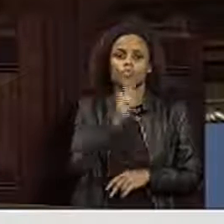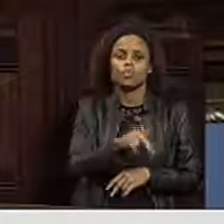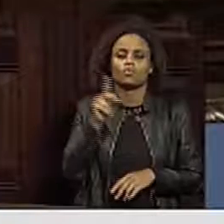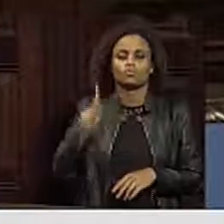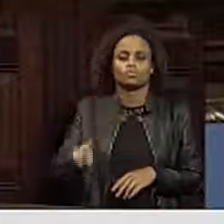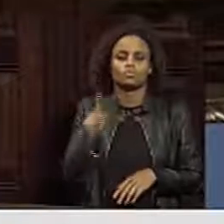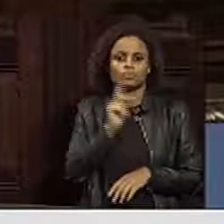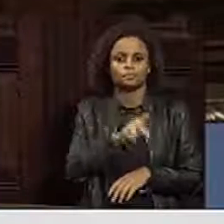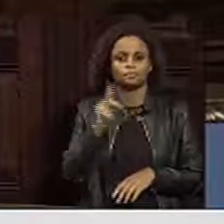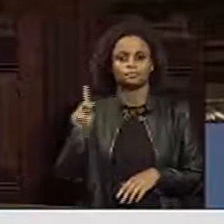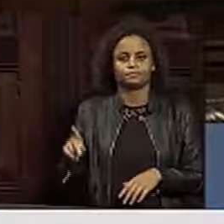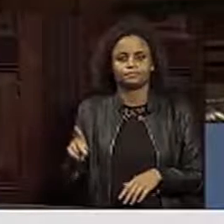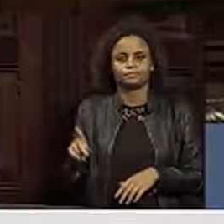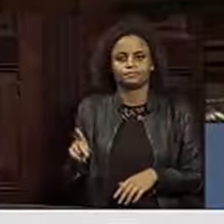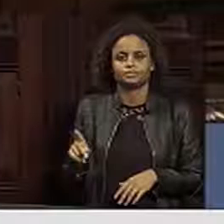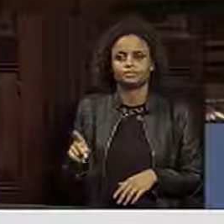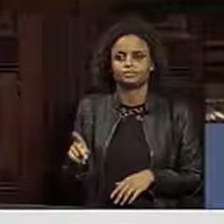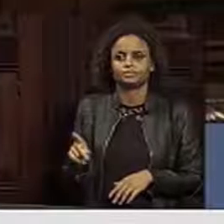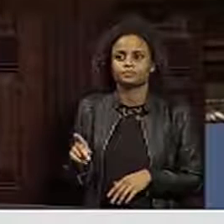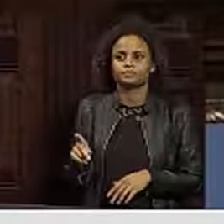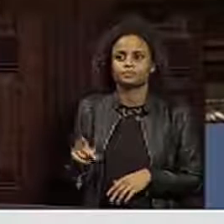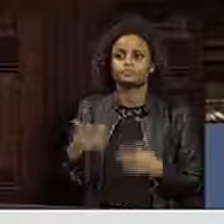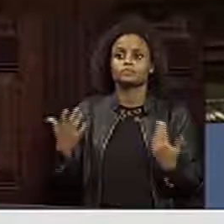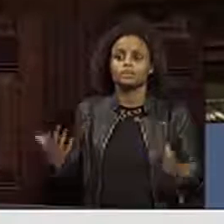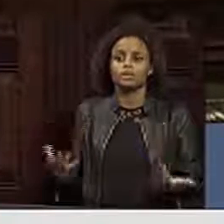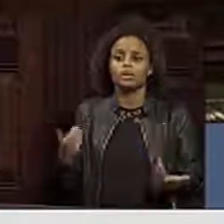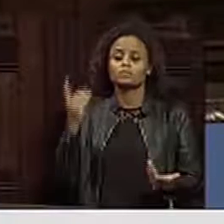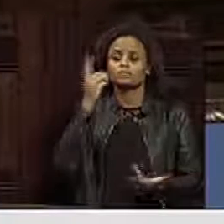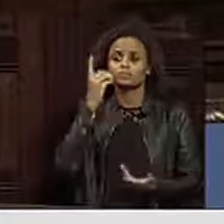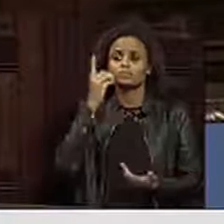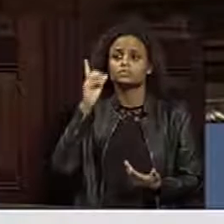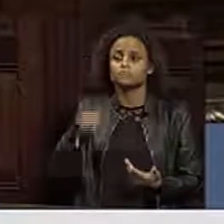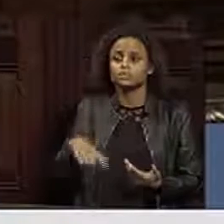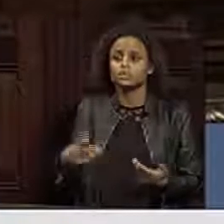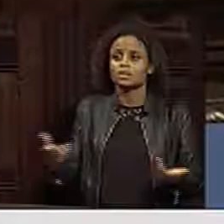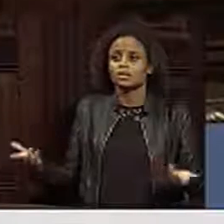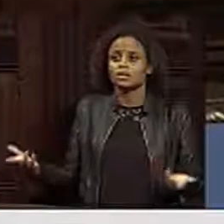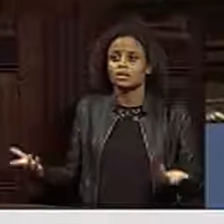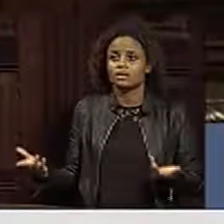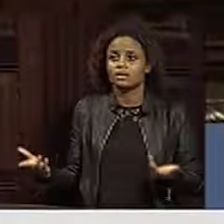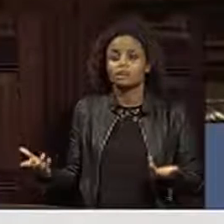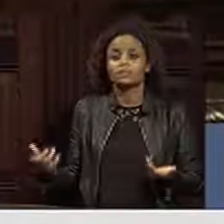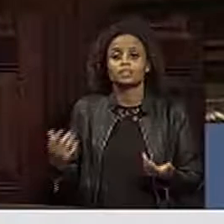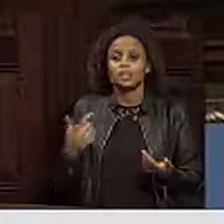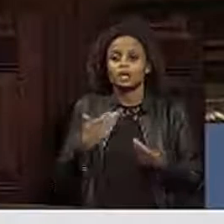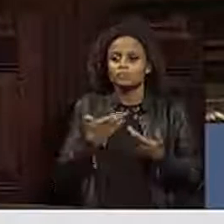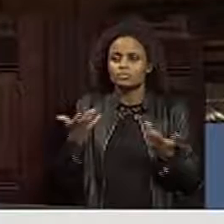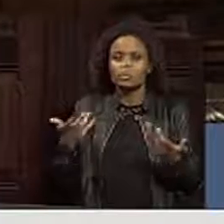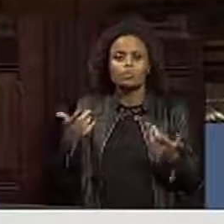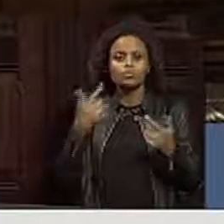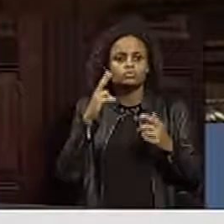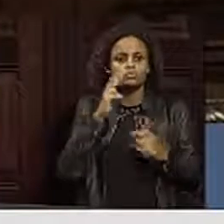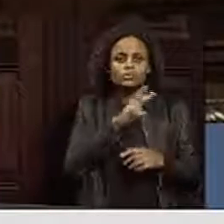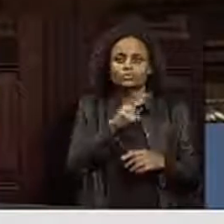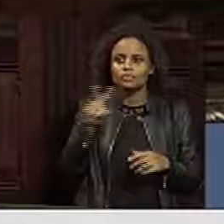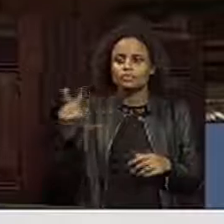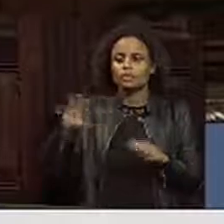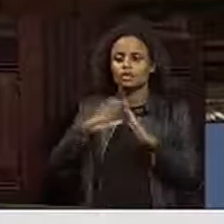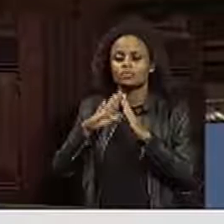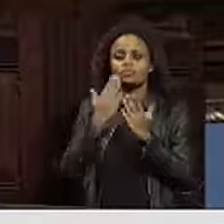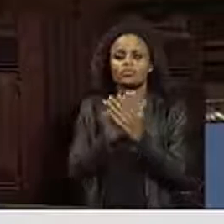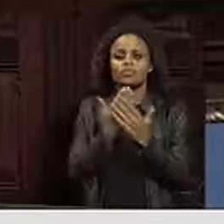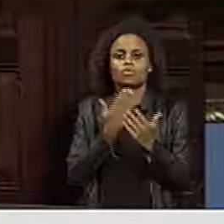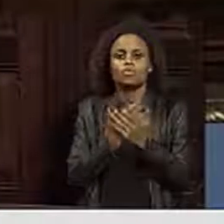Então, deputados, esse é o cenário curto e grosso da educação pública no Estado do Rio